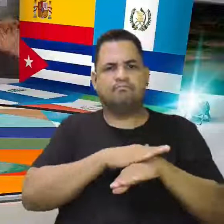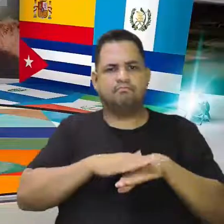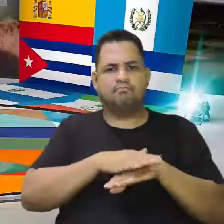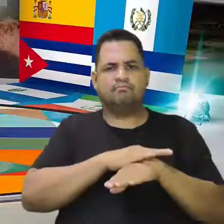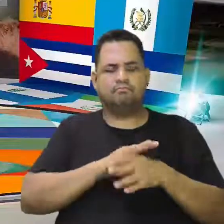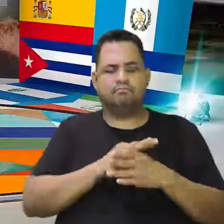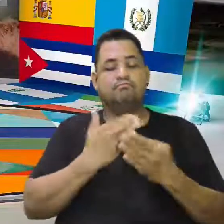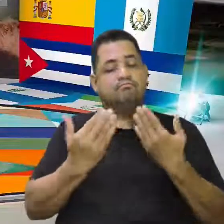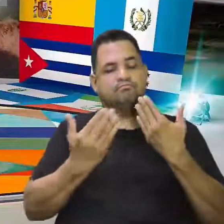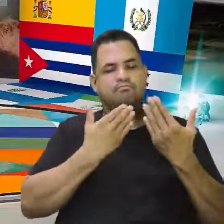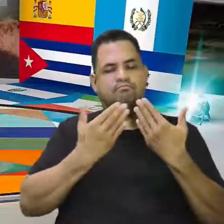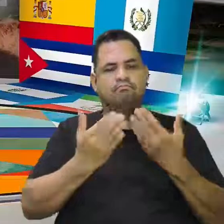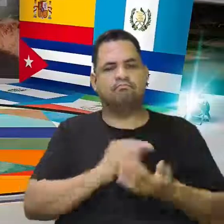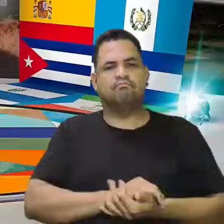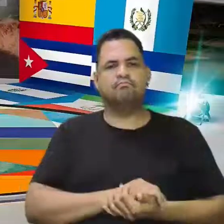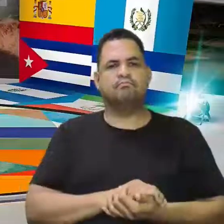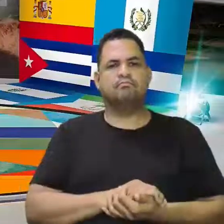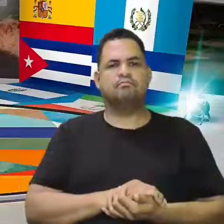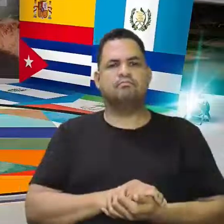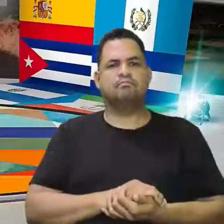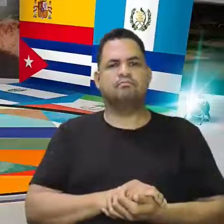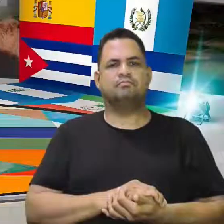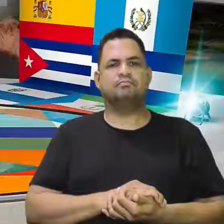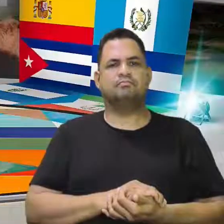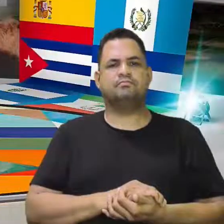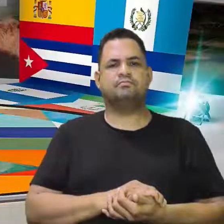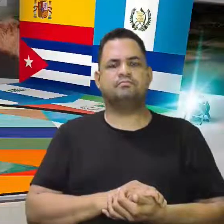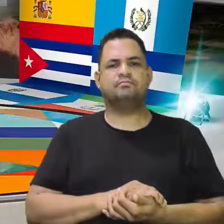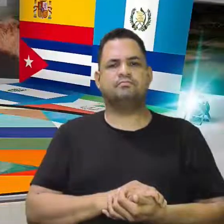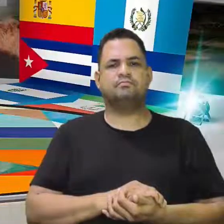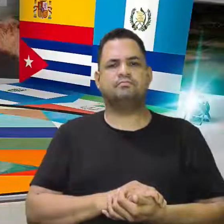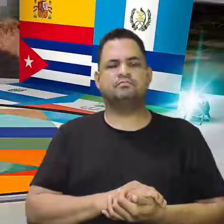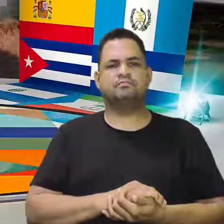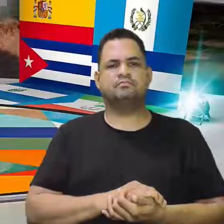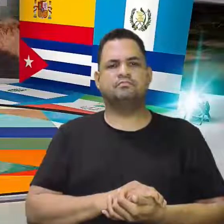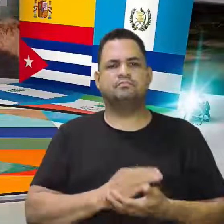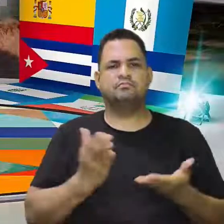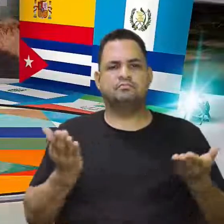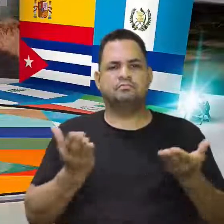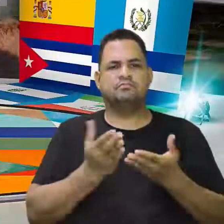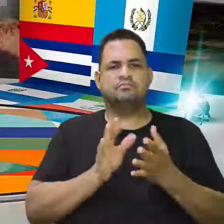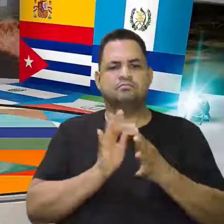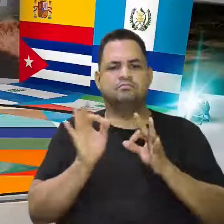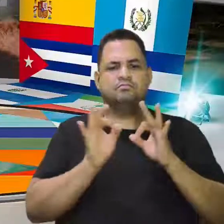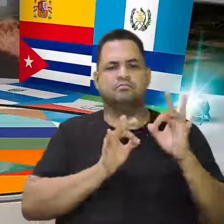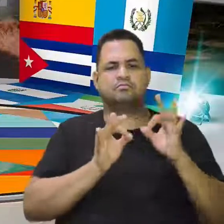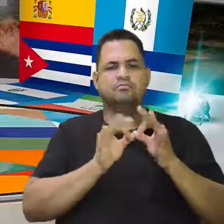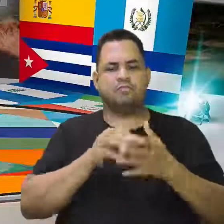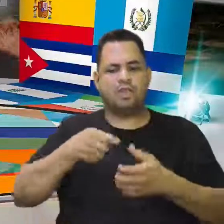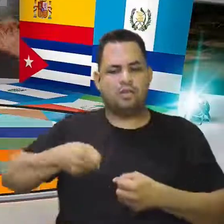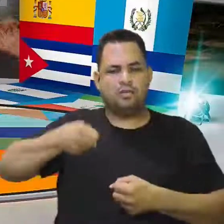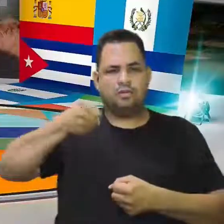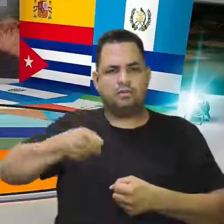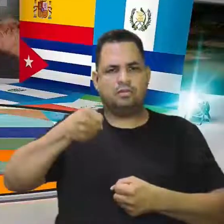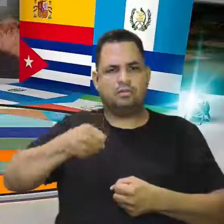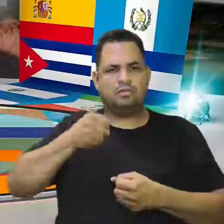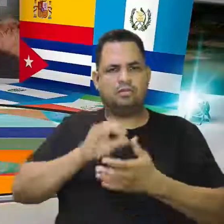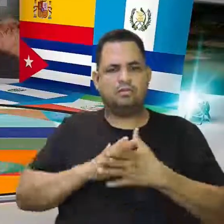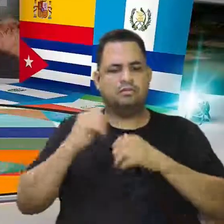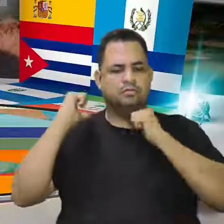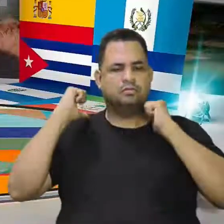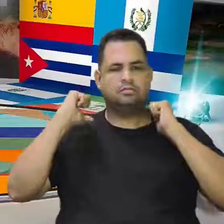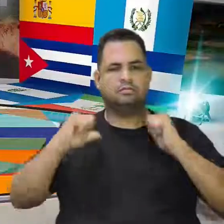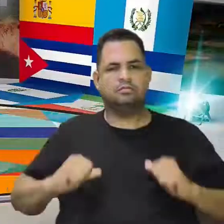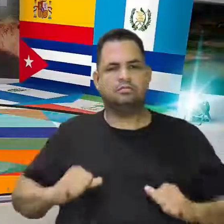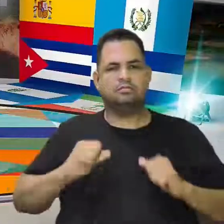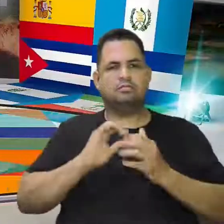com você. Então tá. Agora, galera, vamos preparar as nossas malas, as nossas mochilas e os